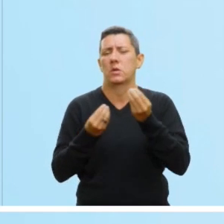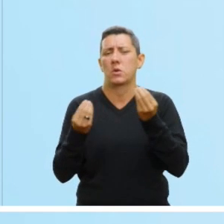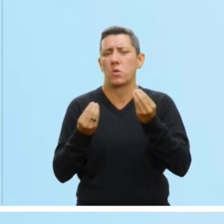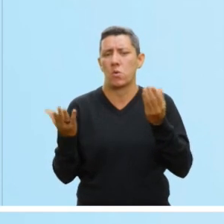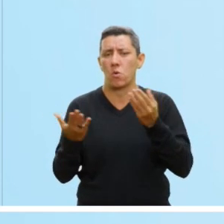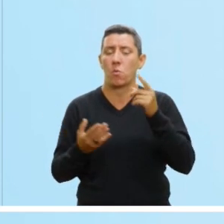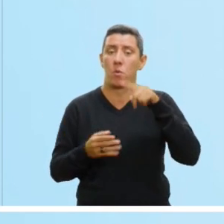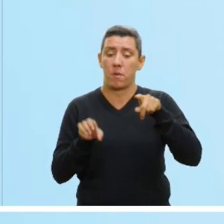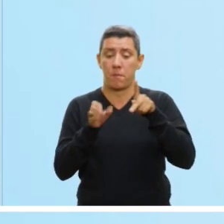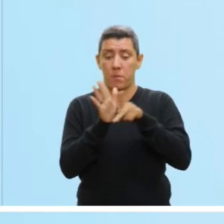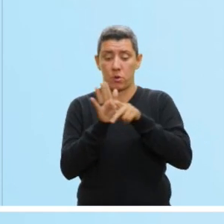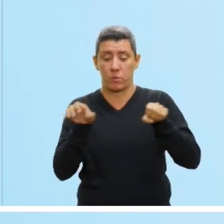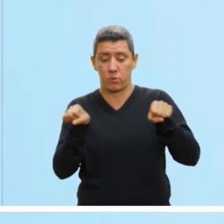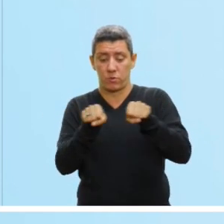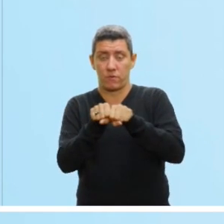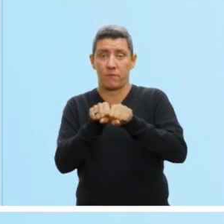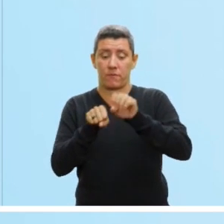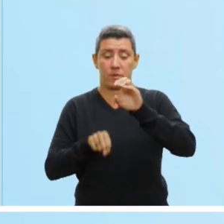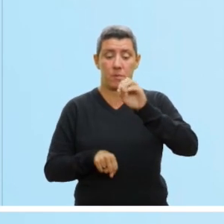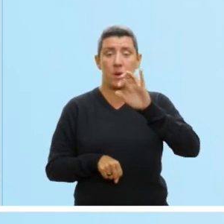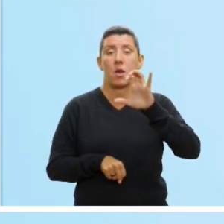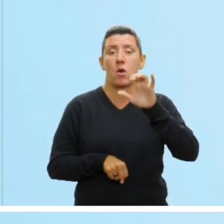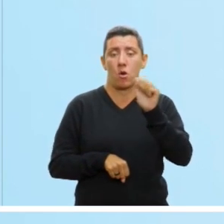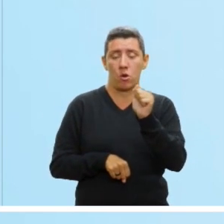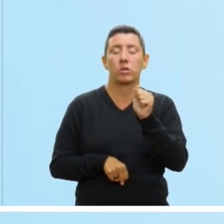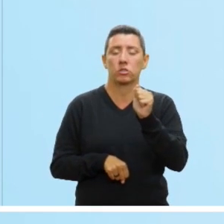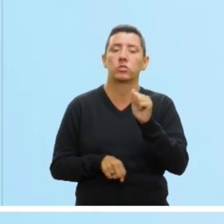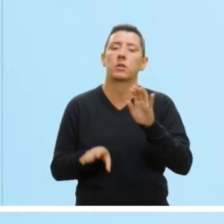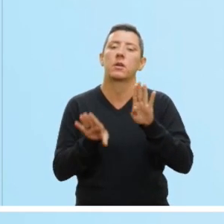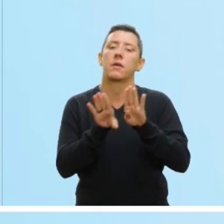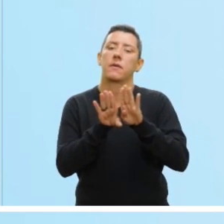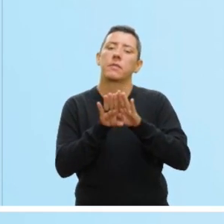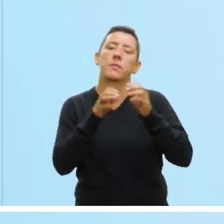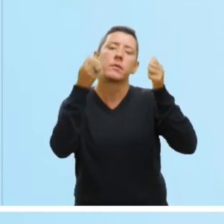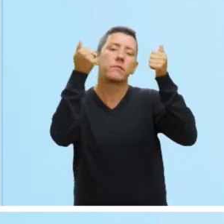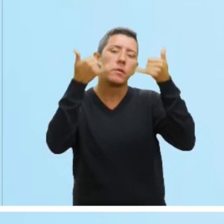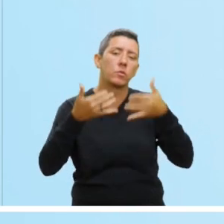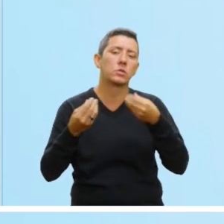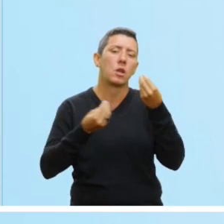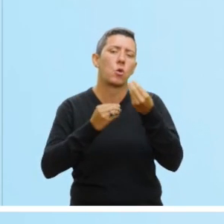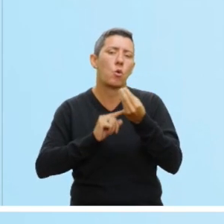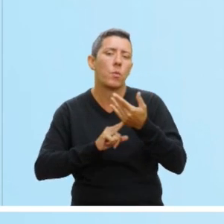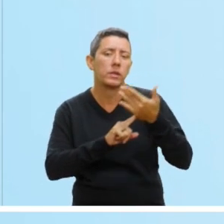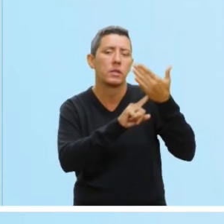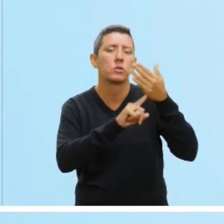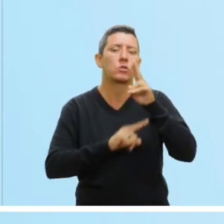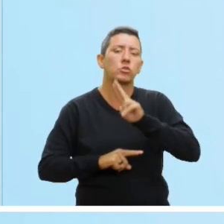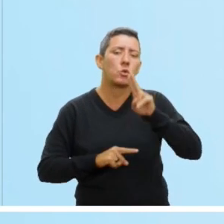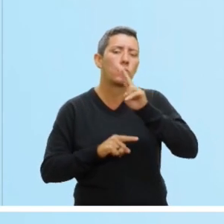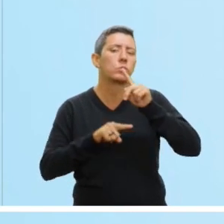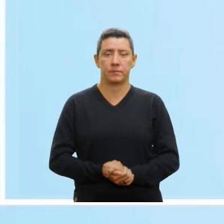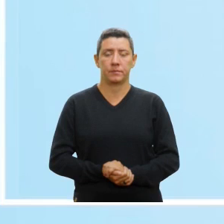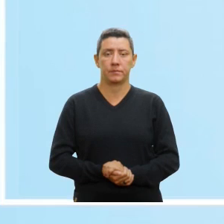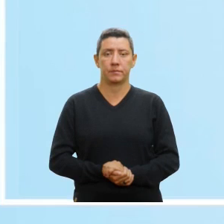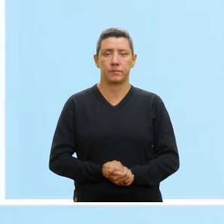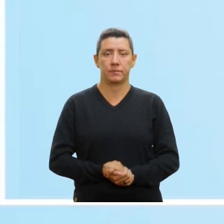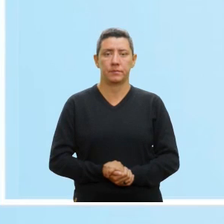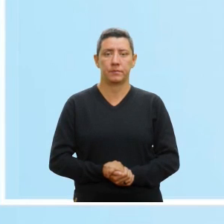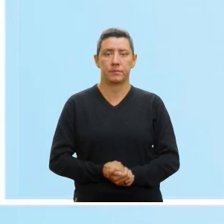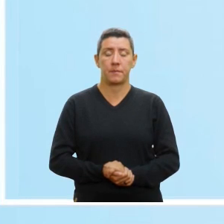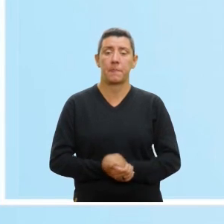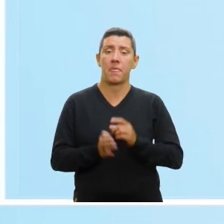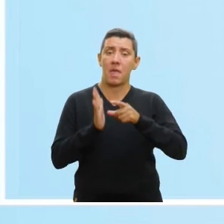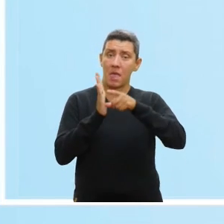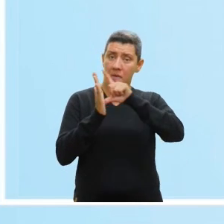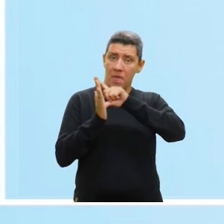por fibra ótica. E a gente vai mostrar um pouco dessa tecnologia, como funciona e um pouco dos produtos Huawei.